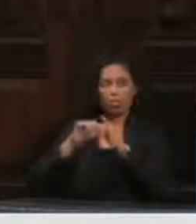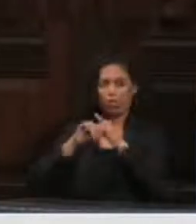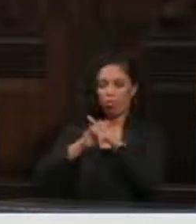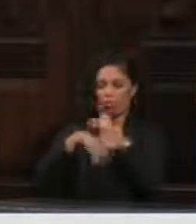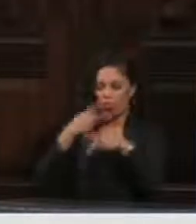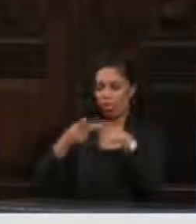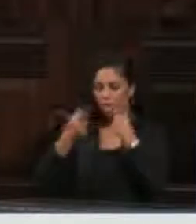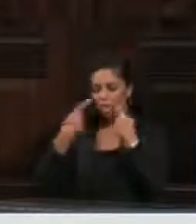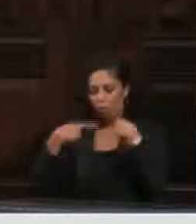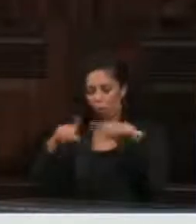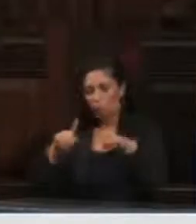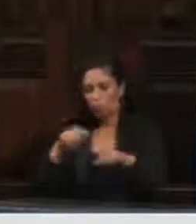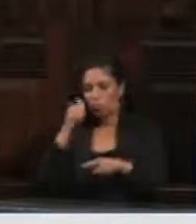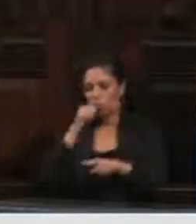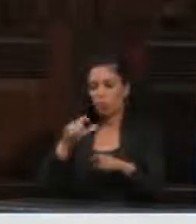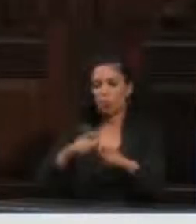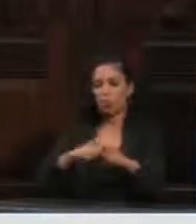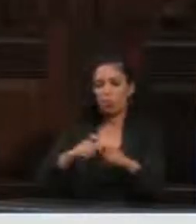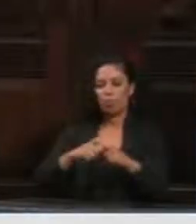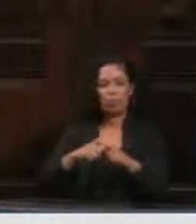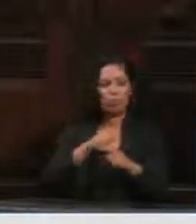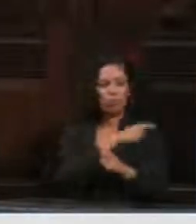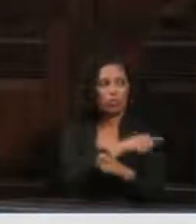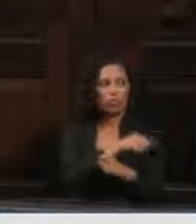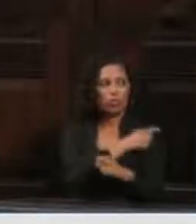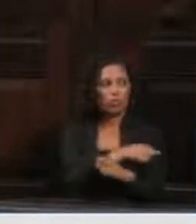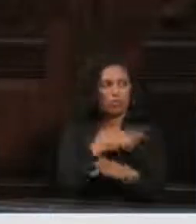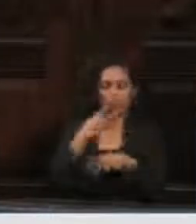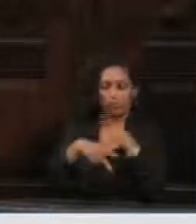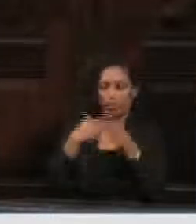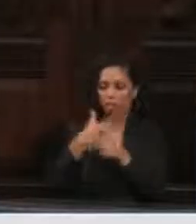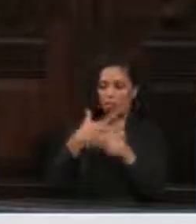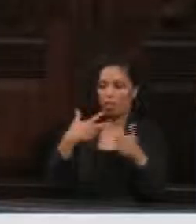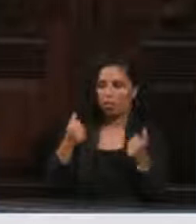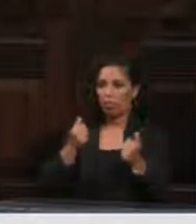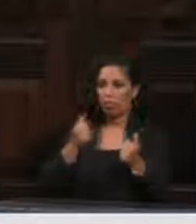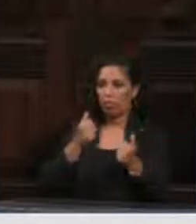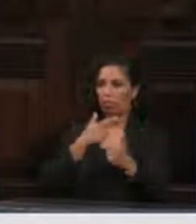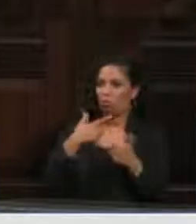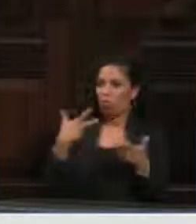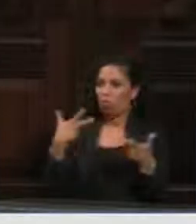denegriram esse trabalho com palavras de baixo calão,